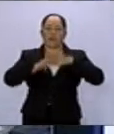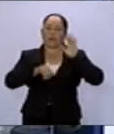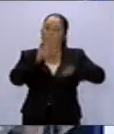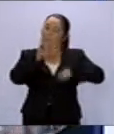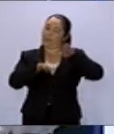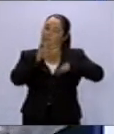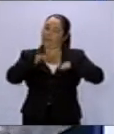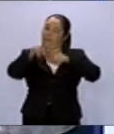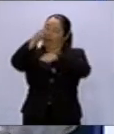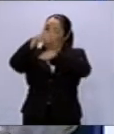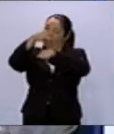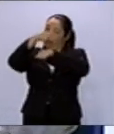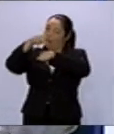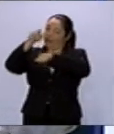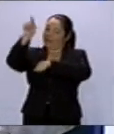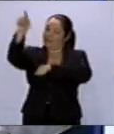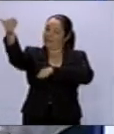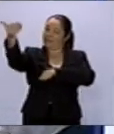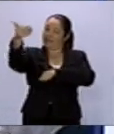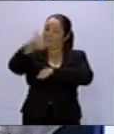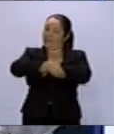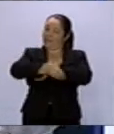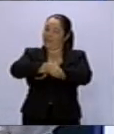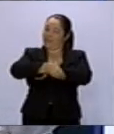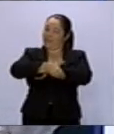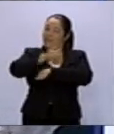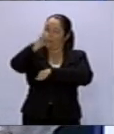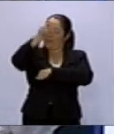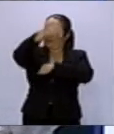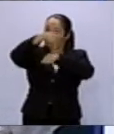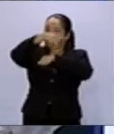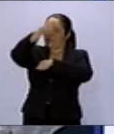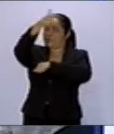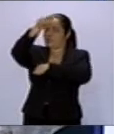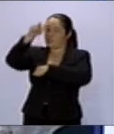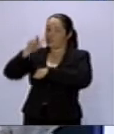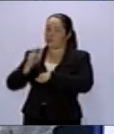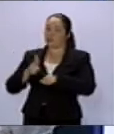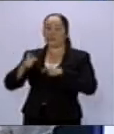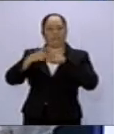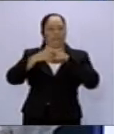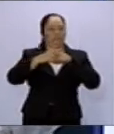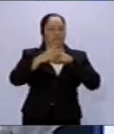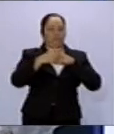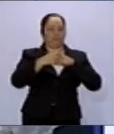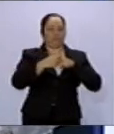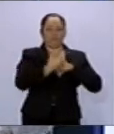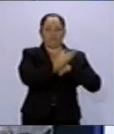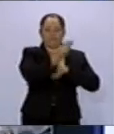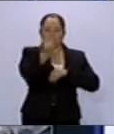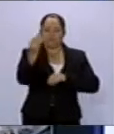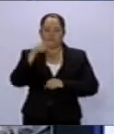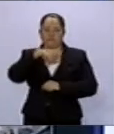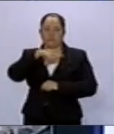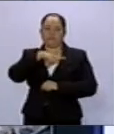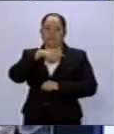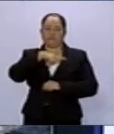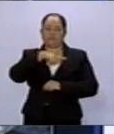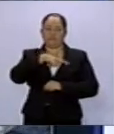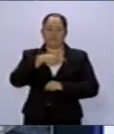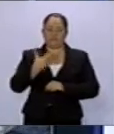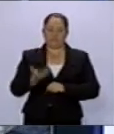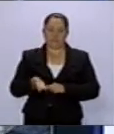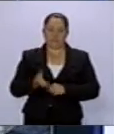contas são países que têm patamar de médico superior e que também Fazem as suas aferição para o exercício profissional